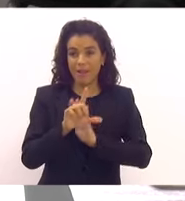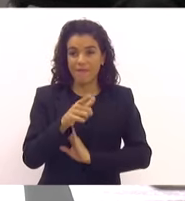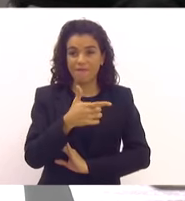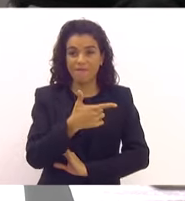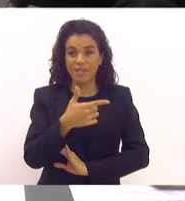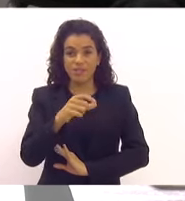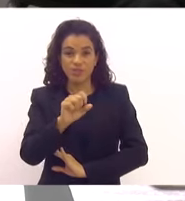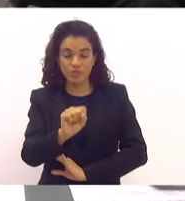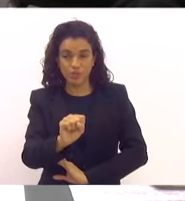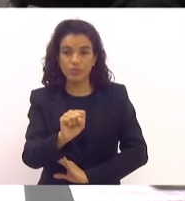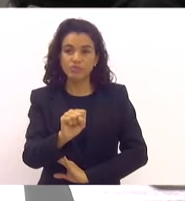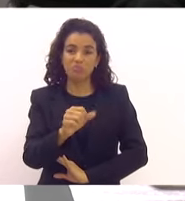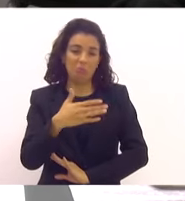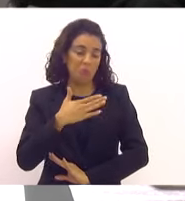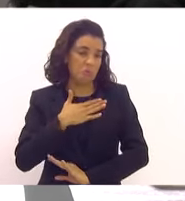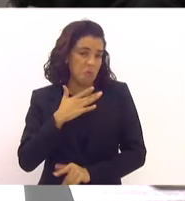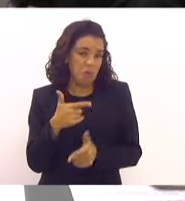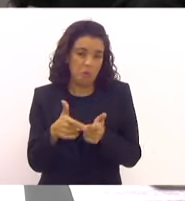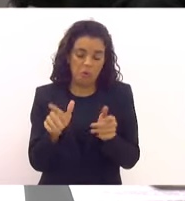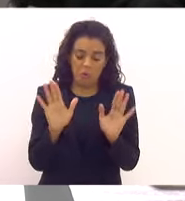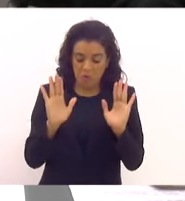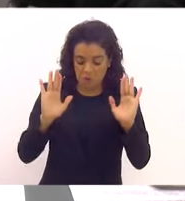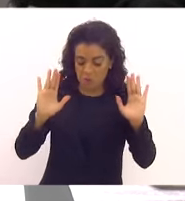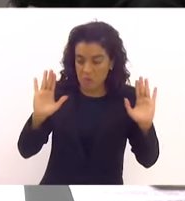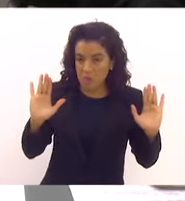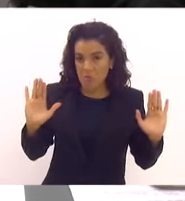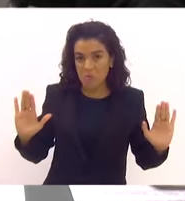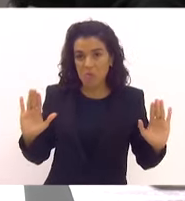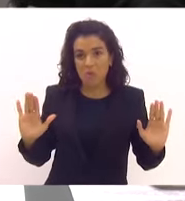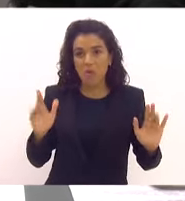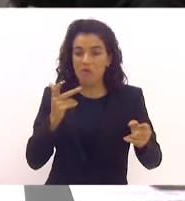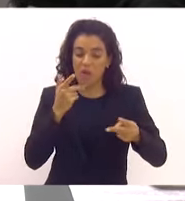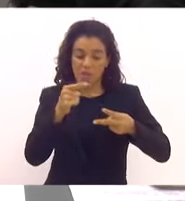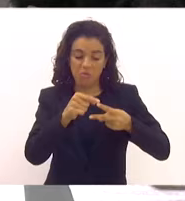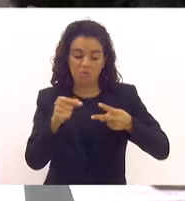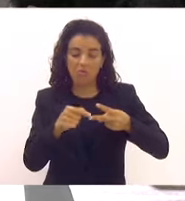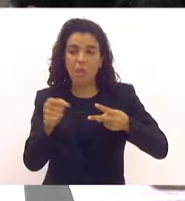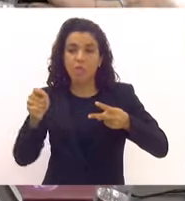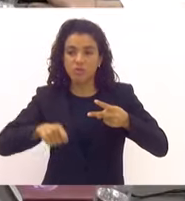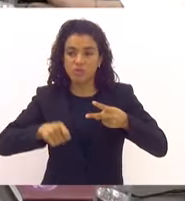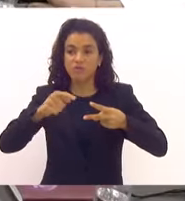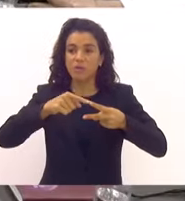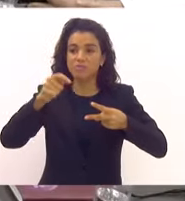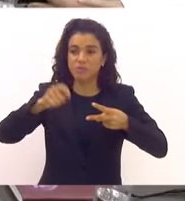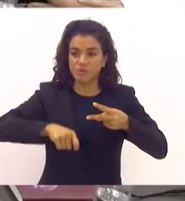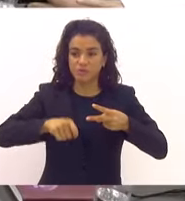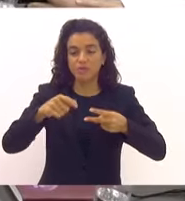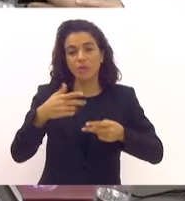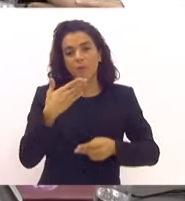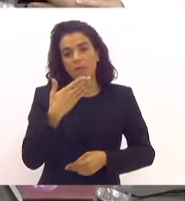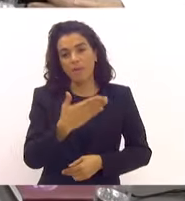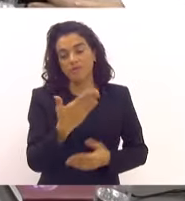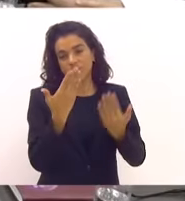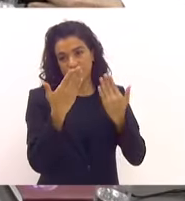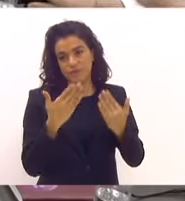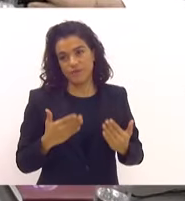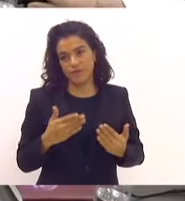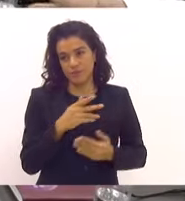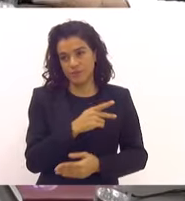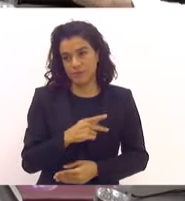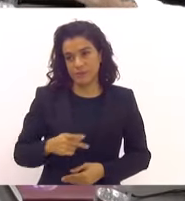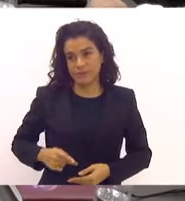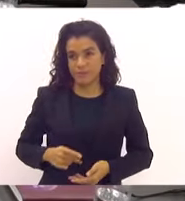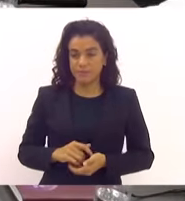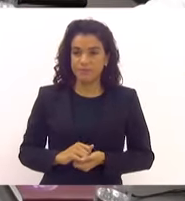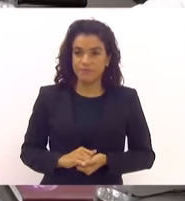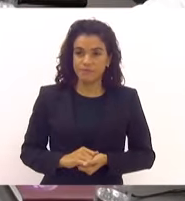a lei 28, resolve. Para mim, sem problema nenhum. Eu falei resolve. Que as duas hipóteses são possíveis. Então, eu peço vista, presidente. Então,